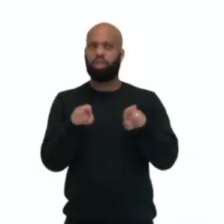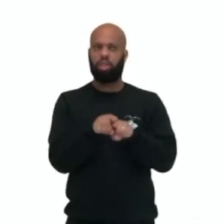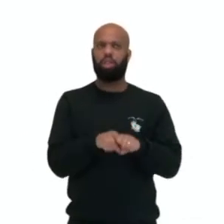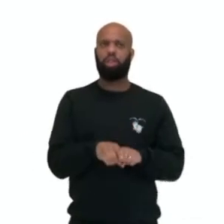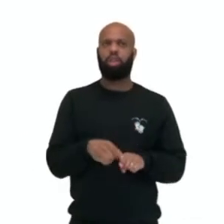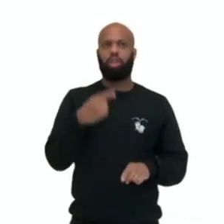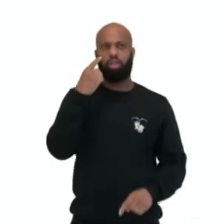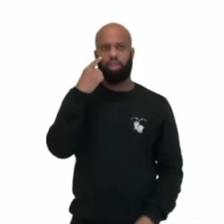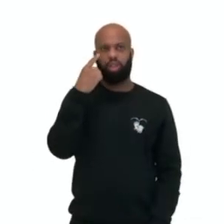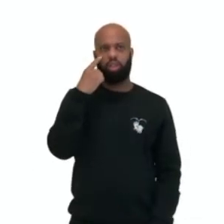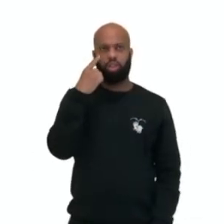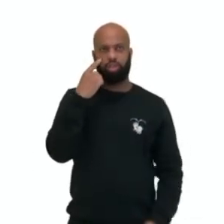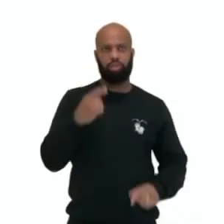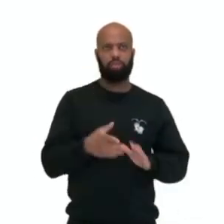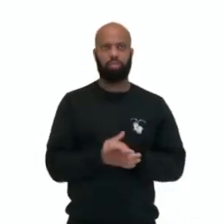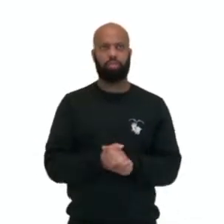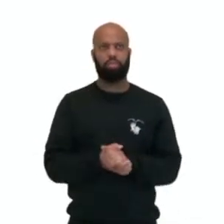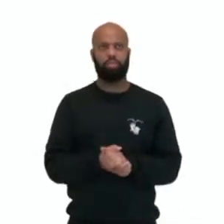olha só,